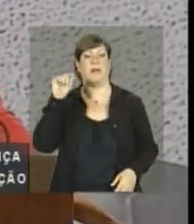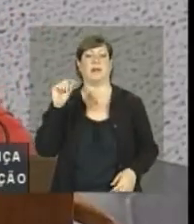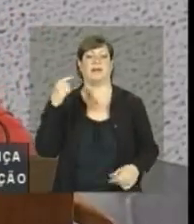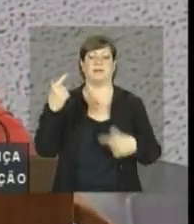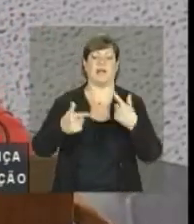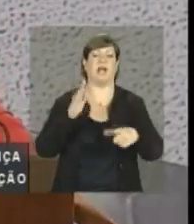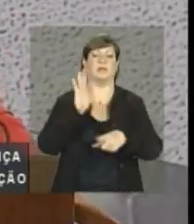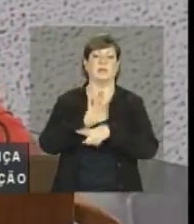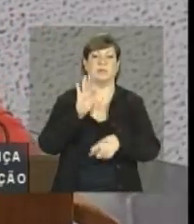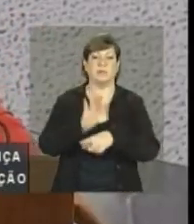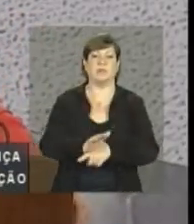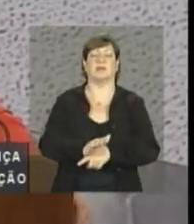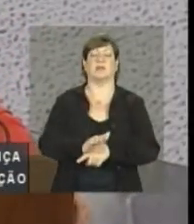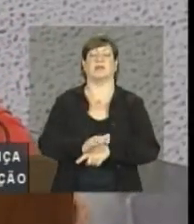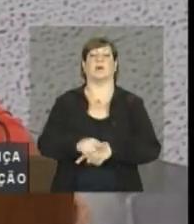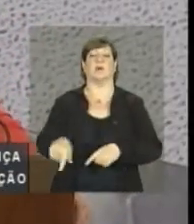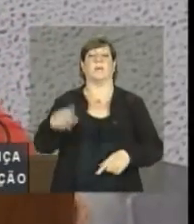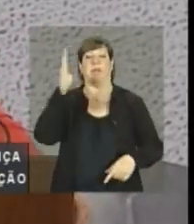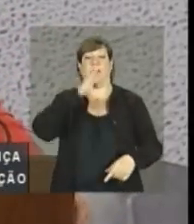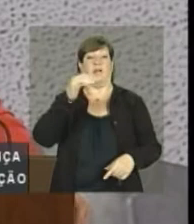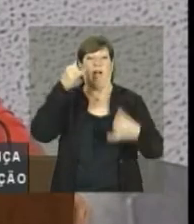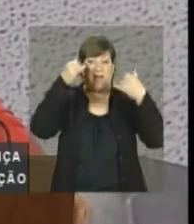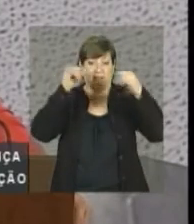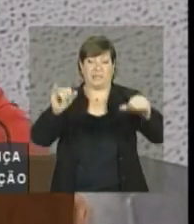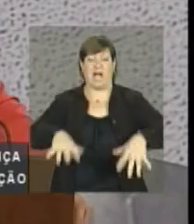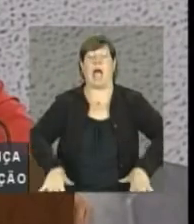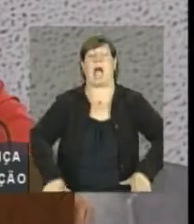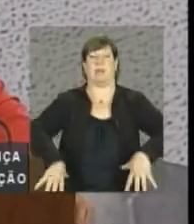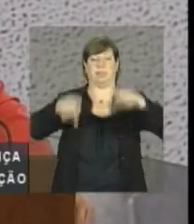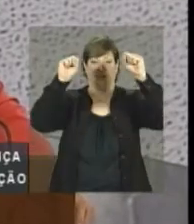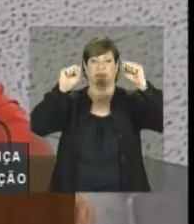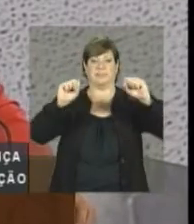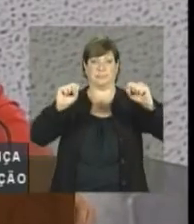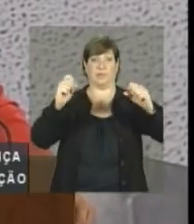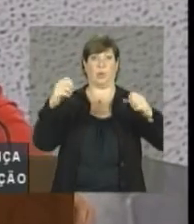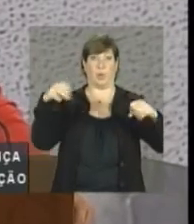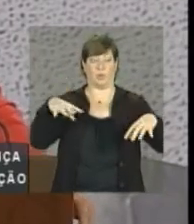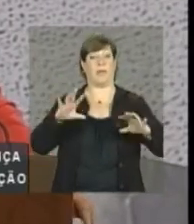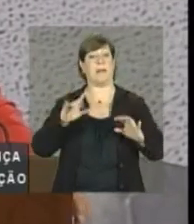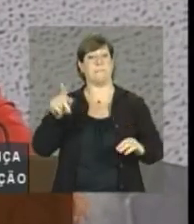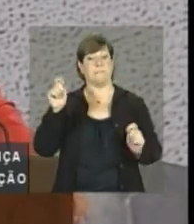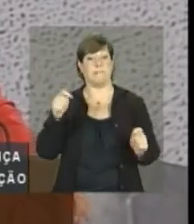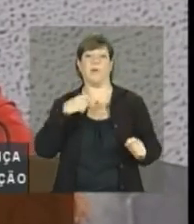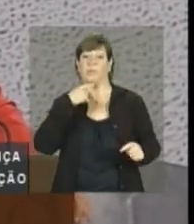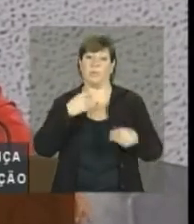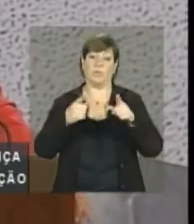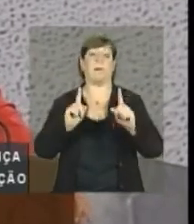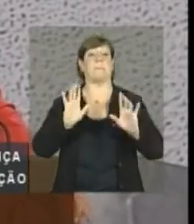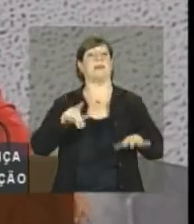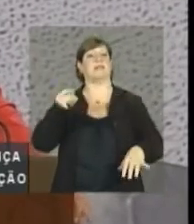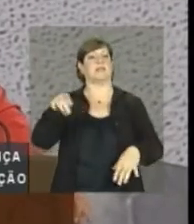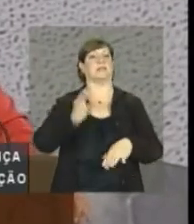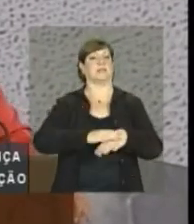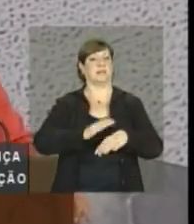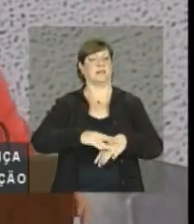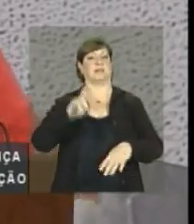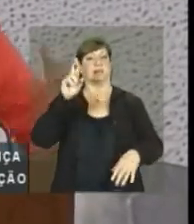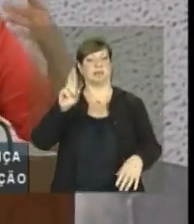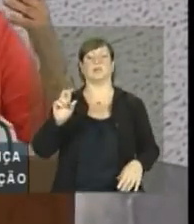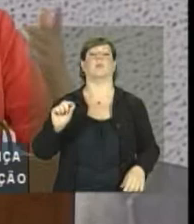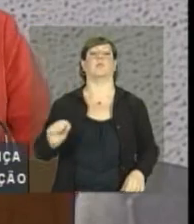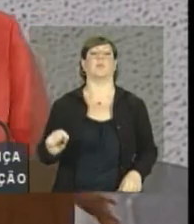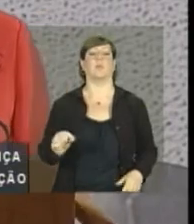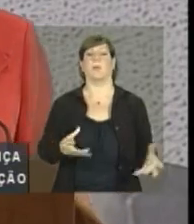que o Brasil tivesse apagão. Ele pode não ter conseguido, mas ele é responsável pelo